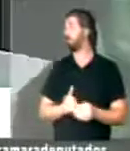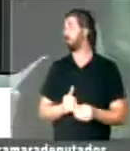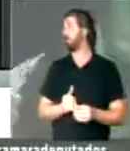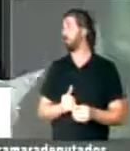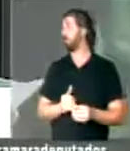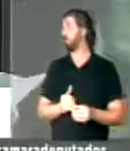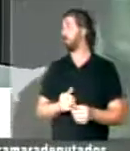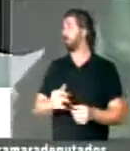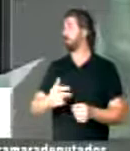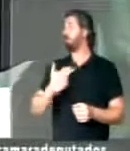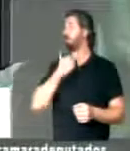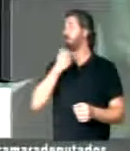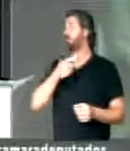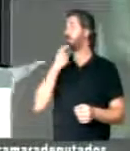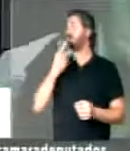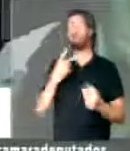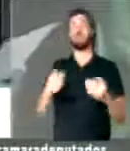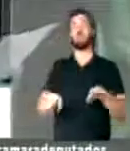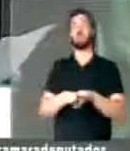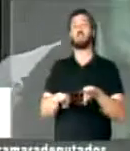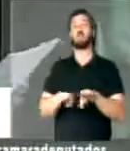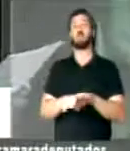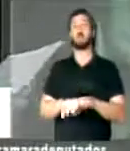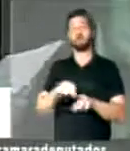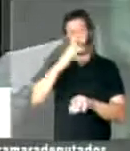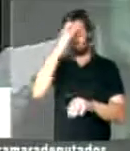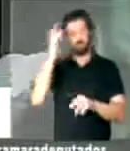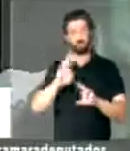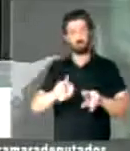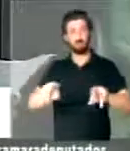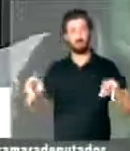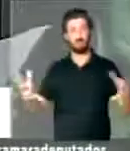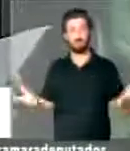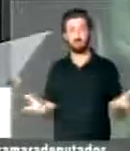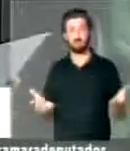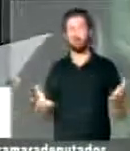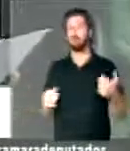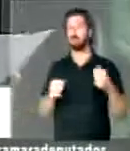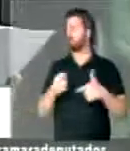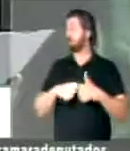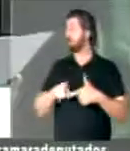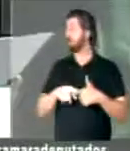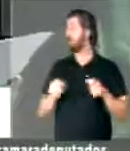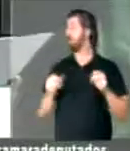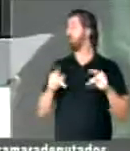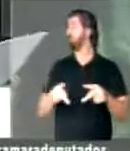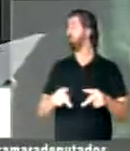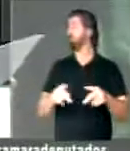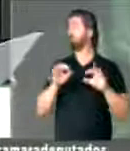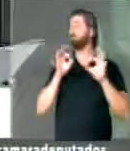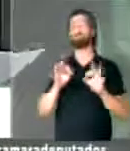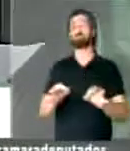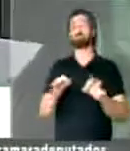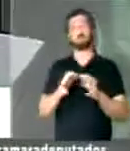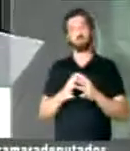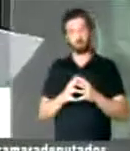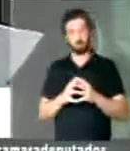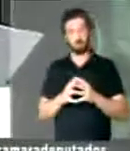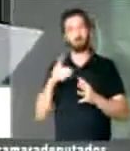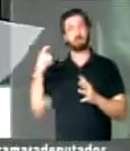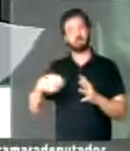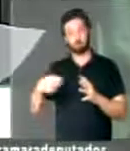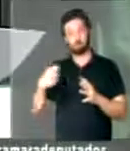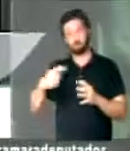tratar de forma igual quem é diferente. E essa questão previdenciária, sem dúvida nenhuma, precisa